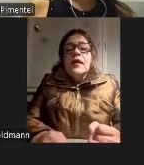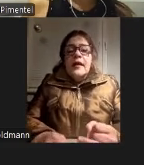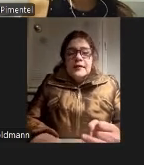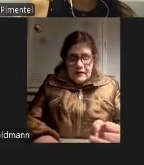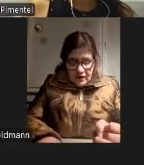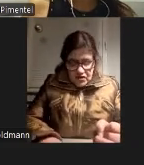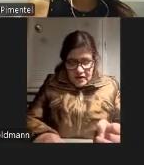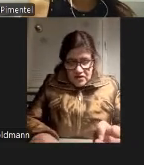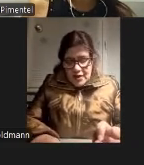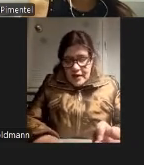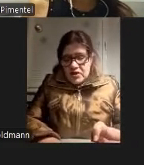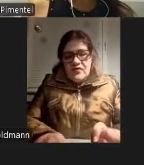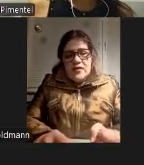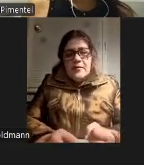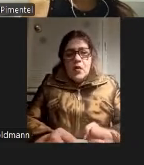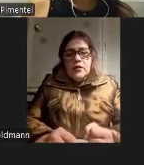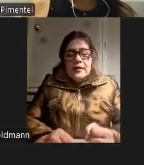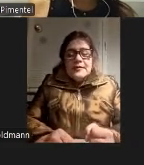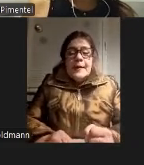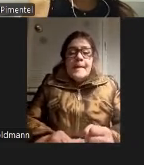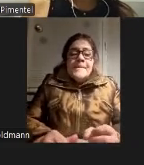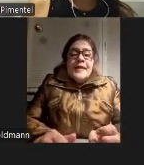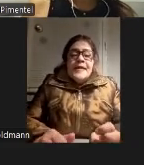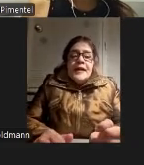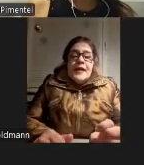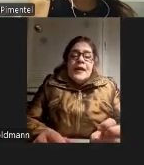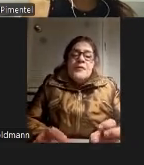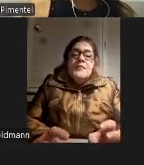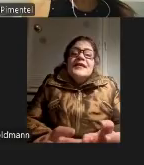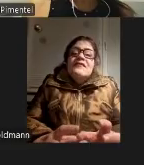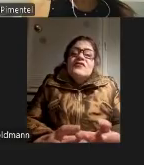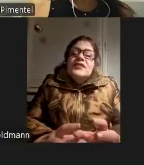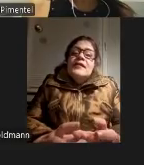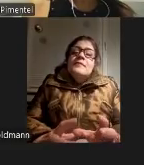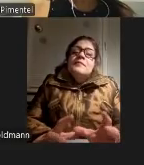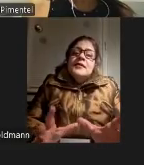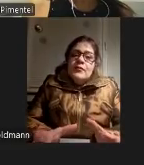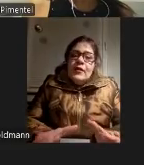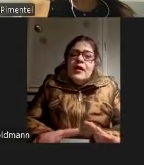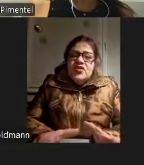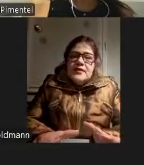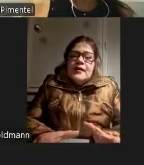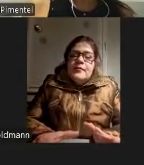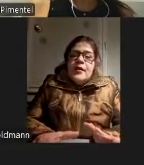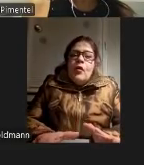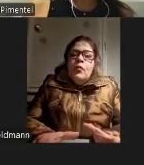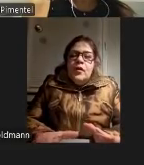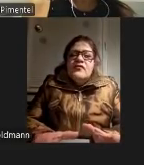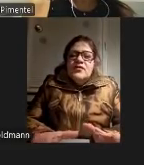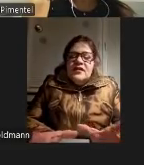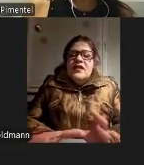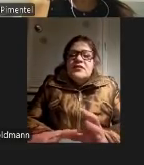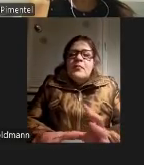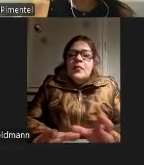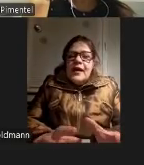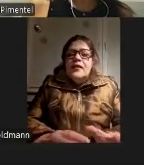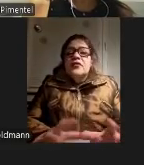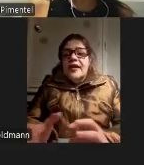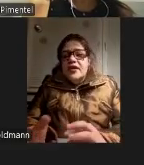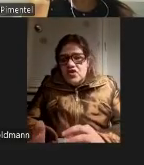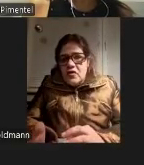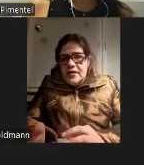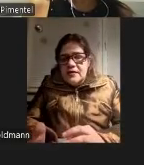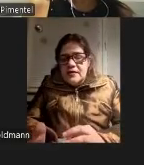polissonografia, através das escalas devido à importância. Mas é você pedir uma imagem cerebral, porque você tem que fazer um